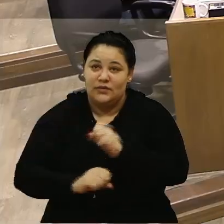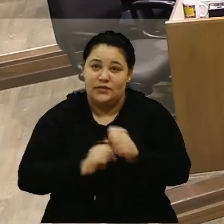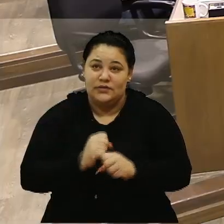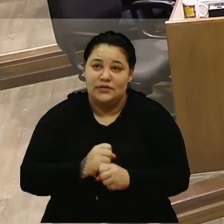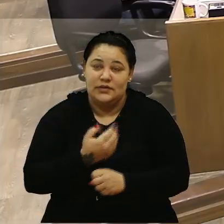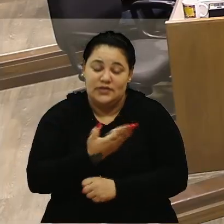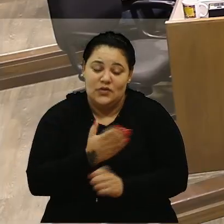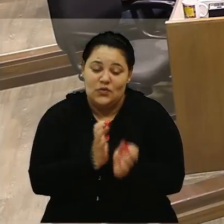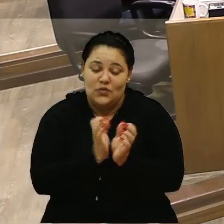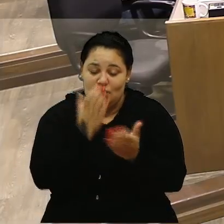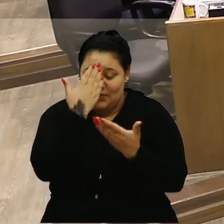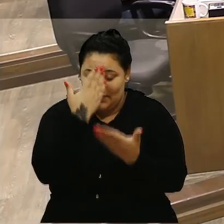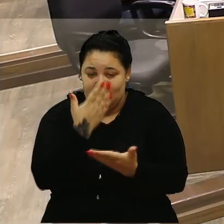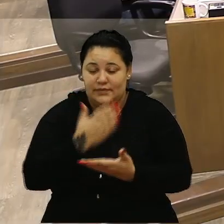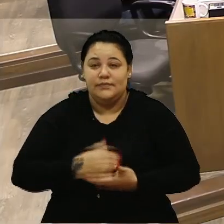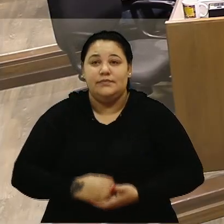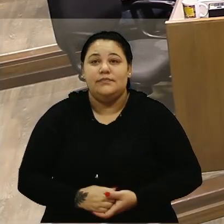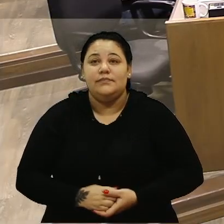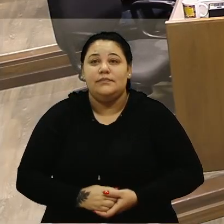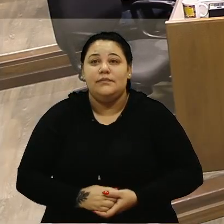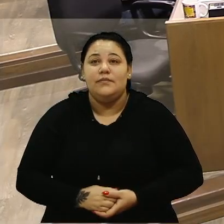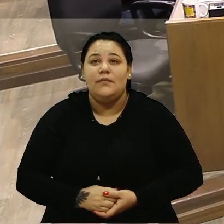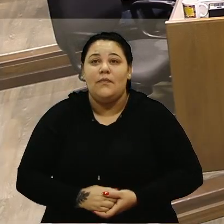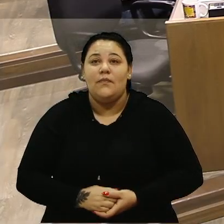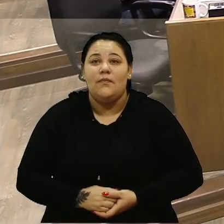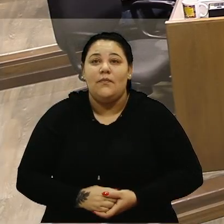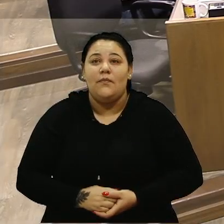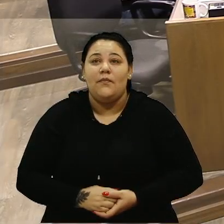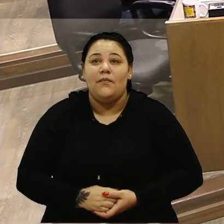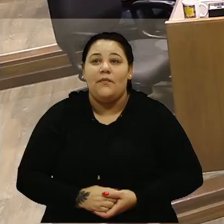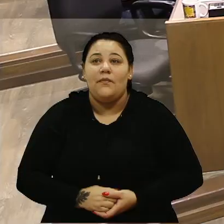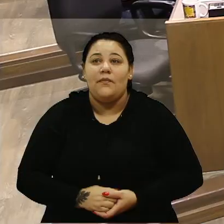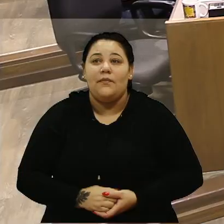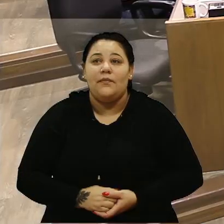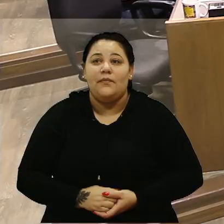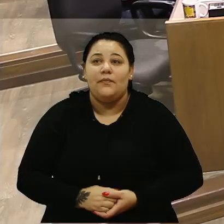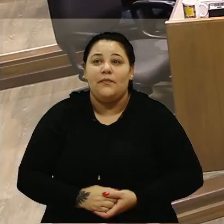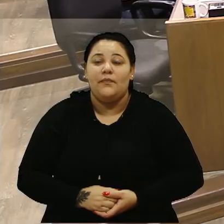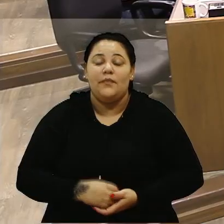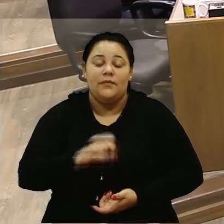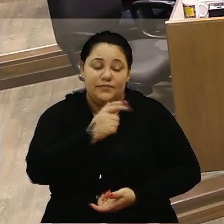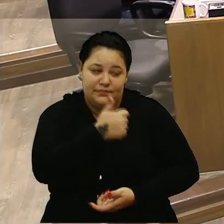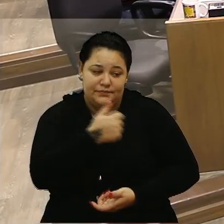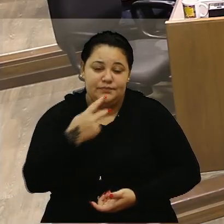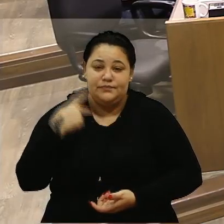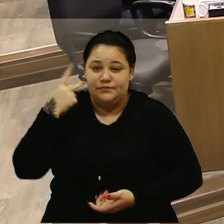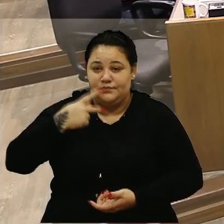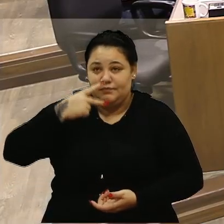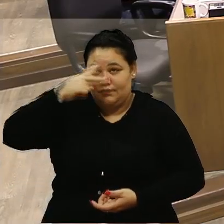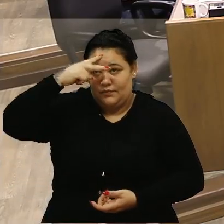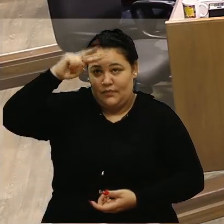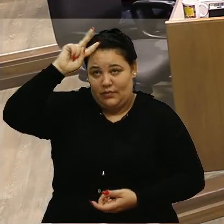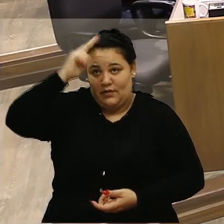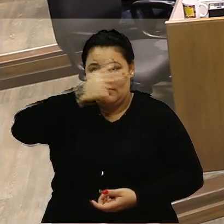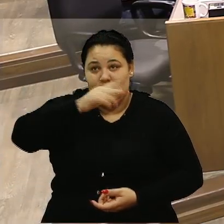Obrigada. Ok, vereadora. Só o Edson falar, usar o tempo dele, a gente suspende a